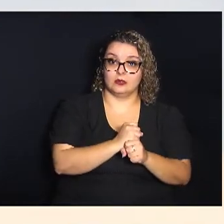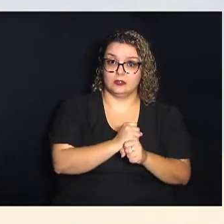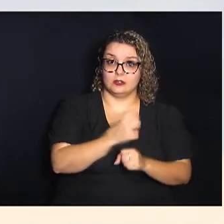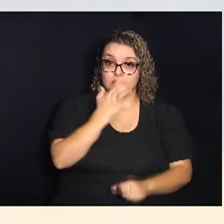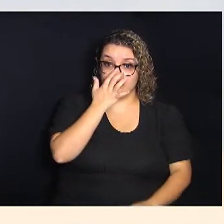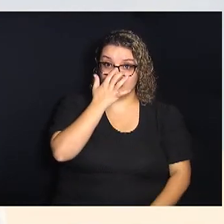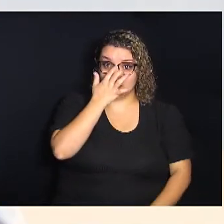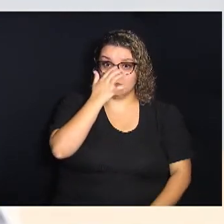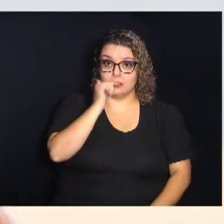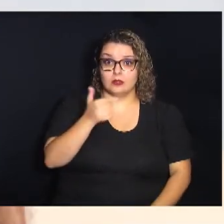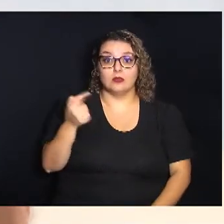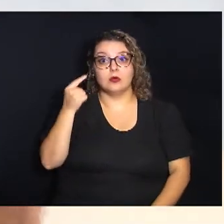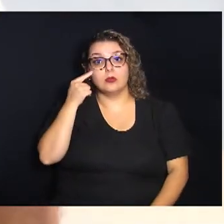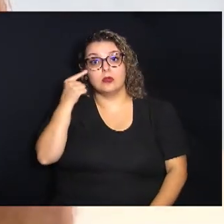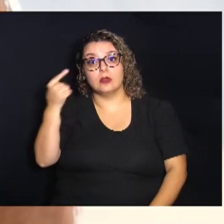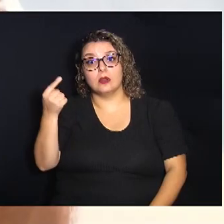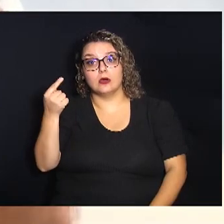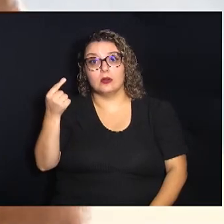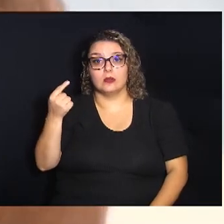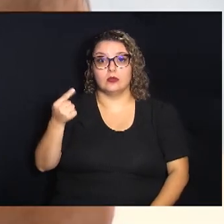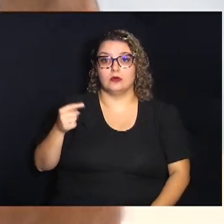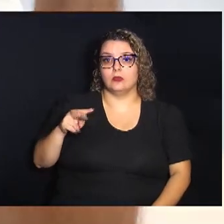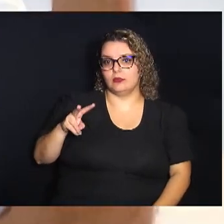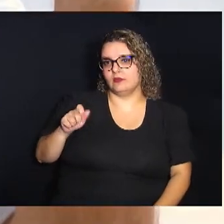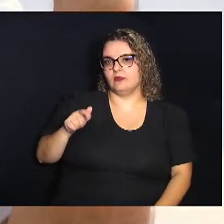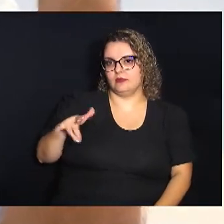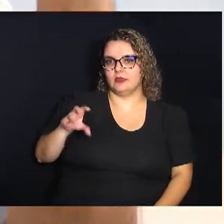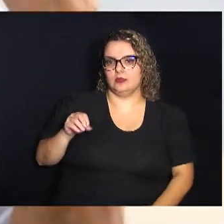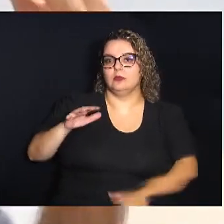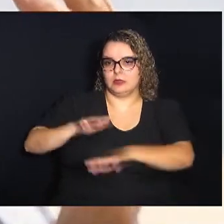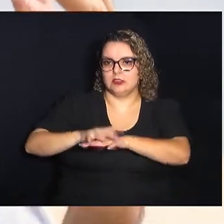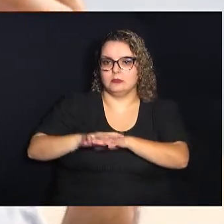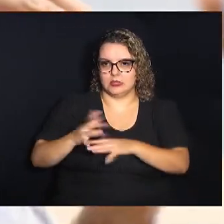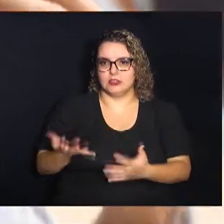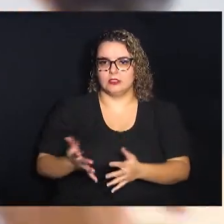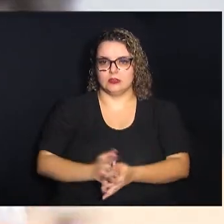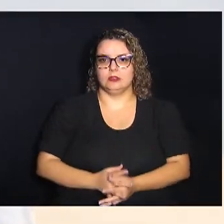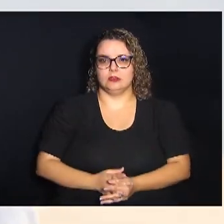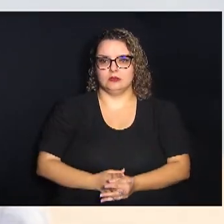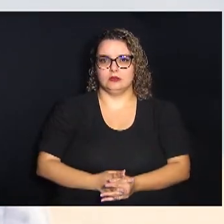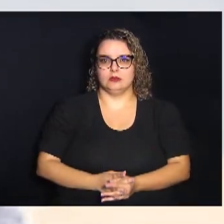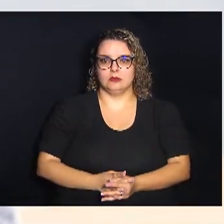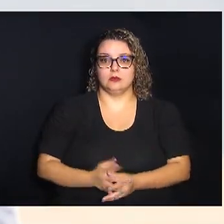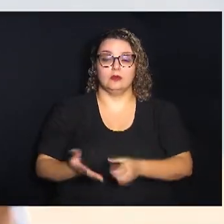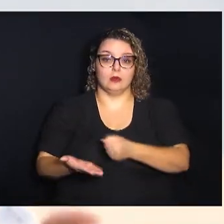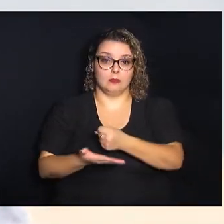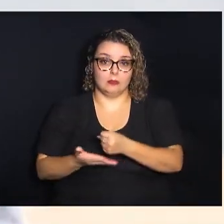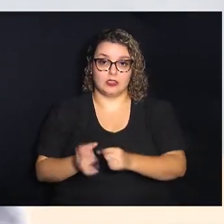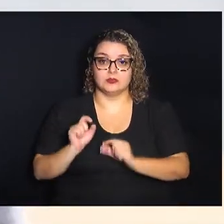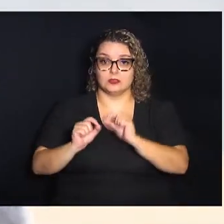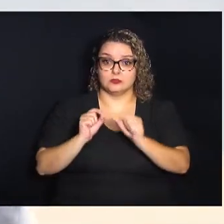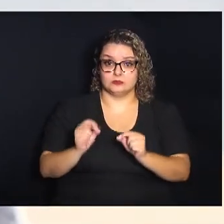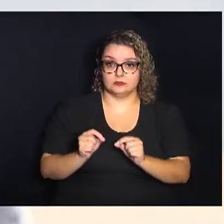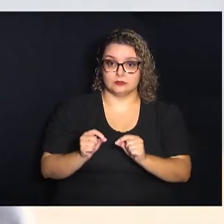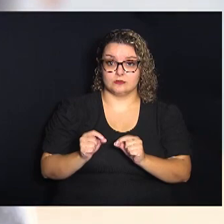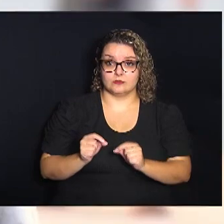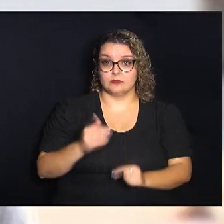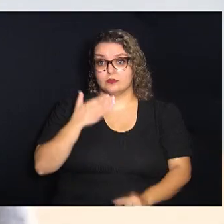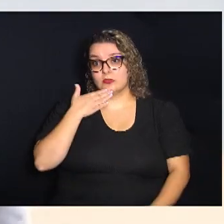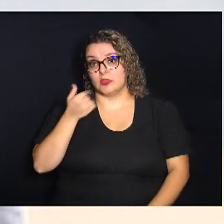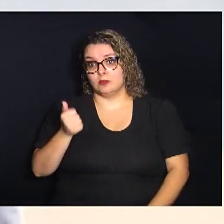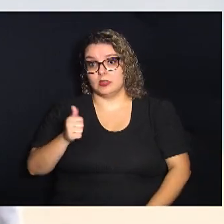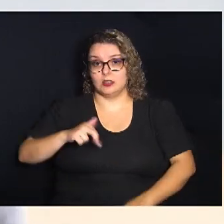tenho ideia qual o valor, sabe? Tipo, matemático mesmo. Mas eu sei assim, o básico é melhor